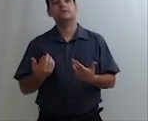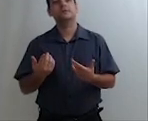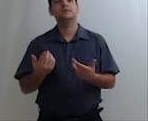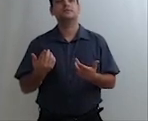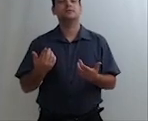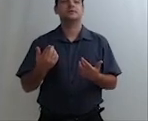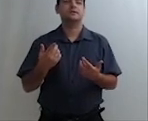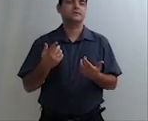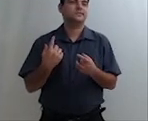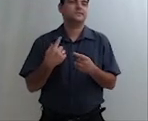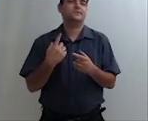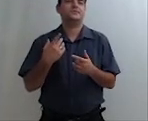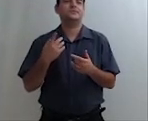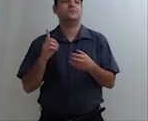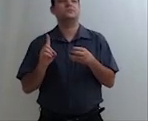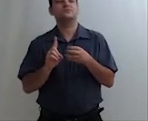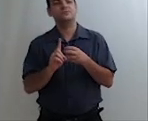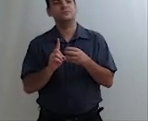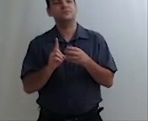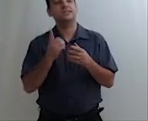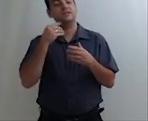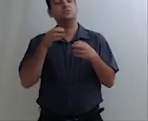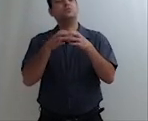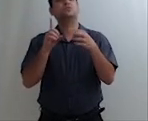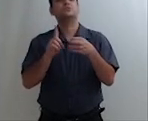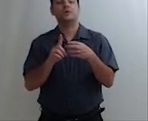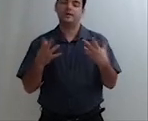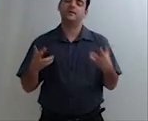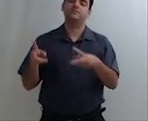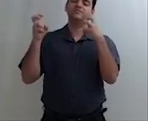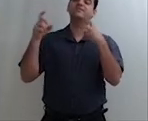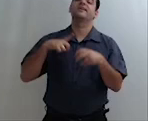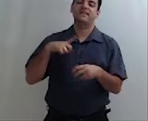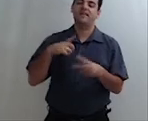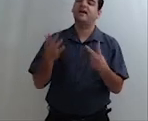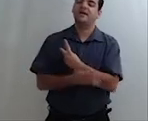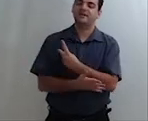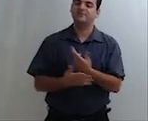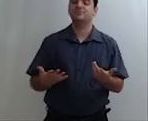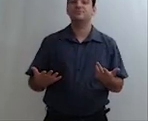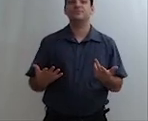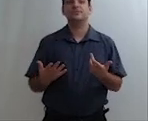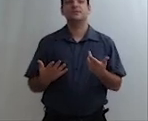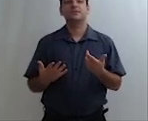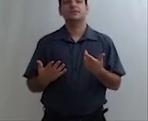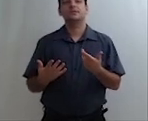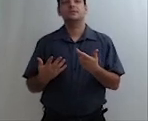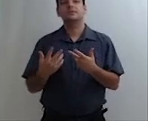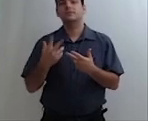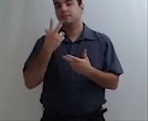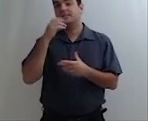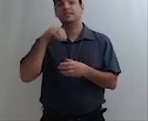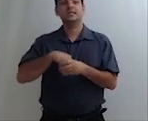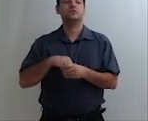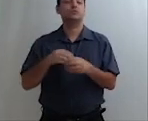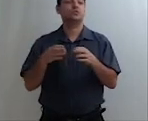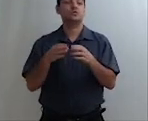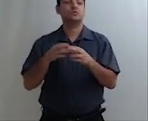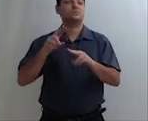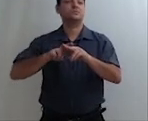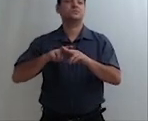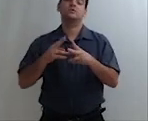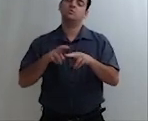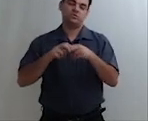que foi caracterizado Então como falta grave nas dependências da referida penitenciária por conta disso eu nego